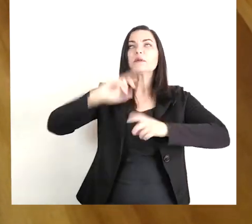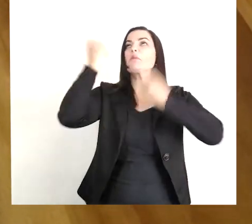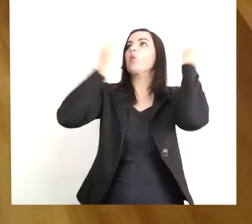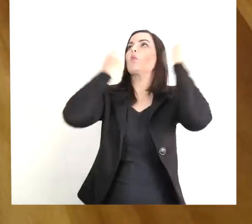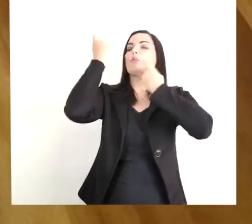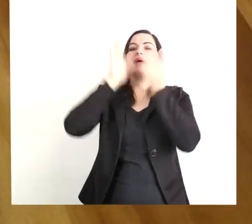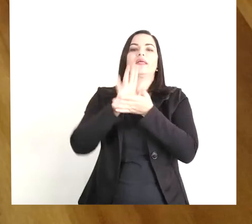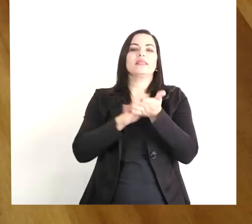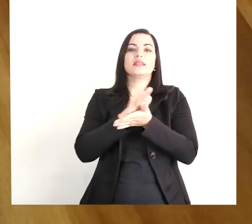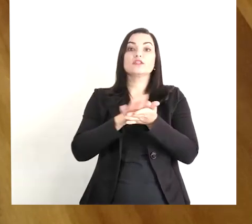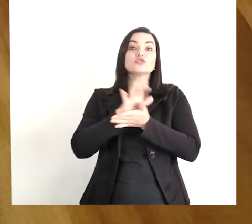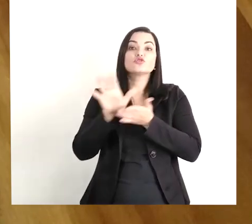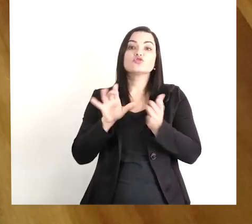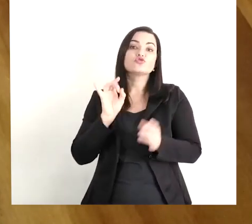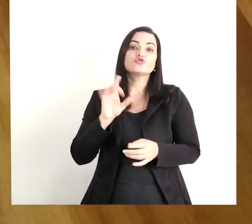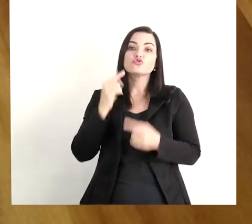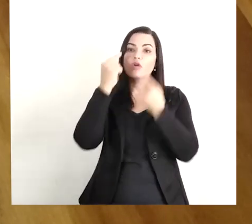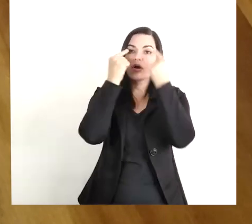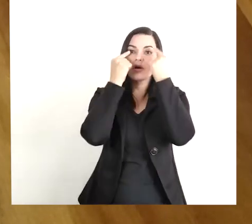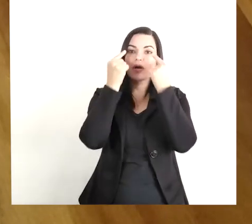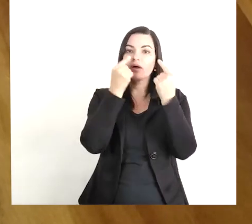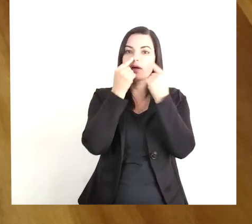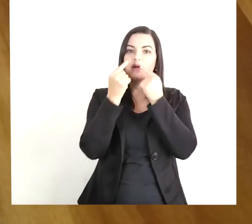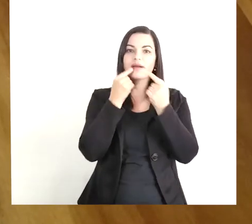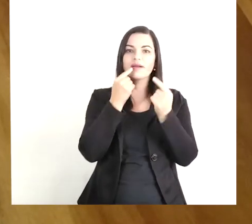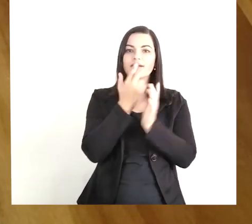Então, ela se preocupa mesmo em tentar